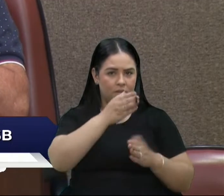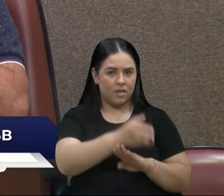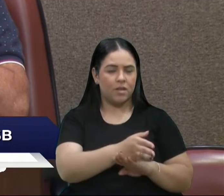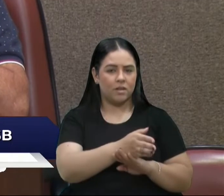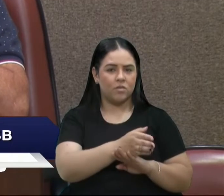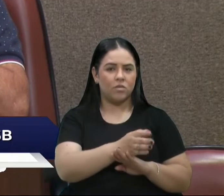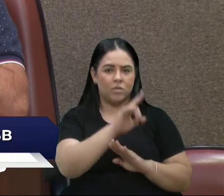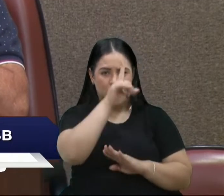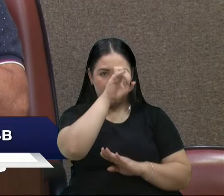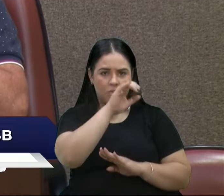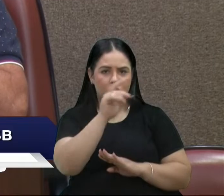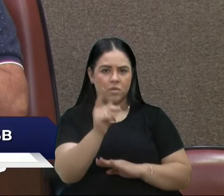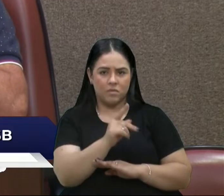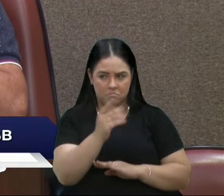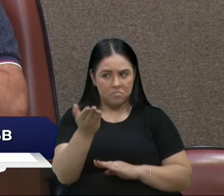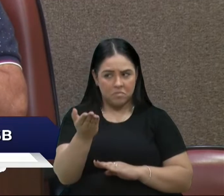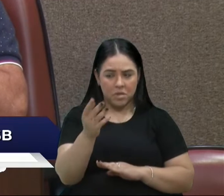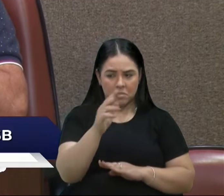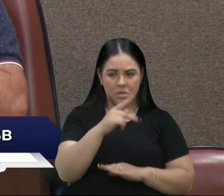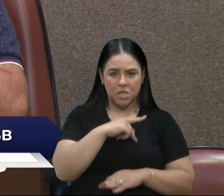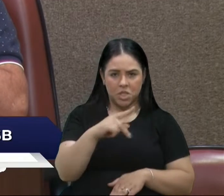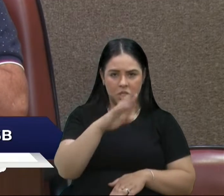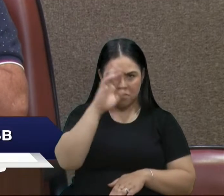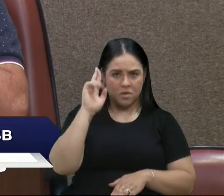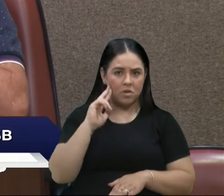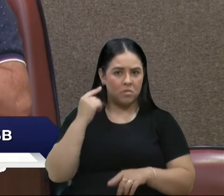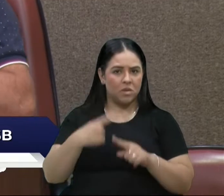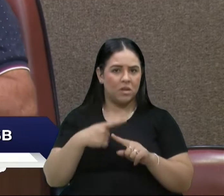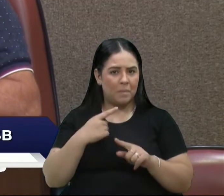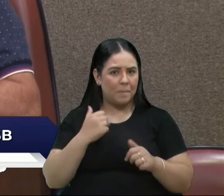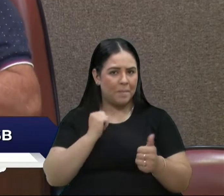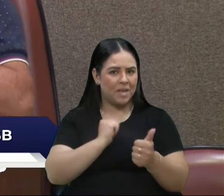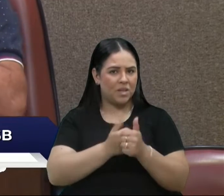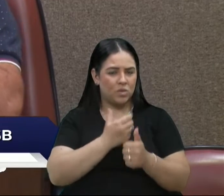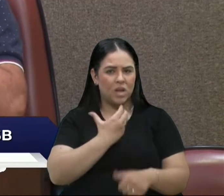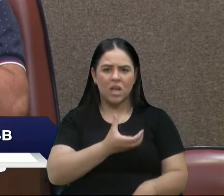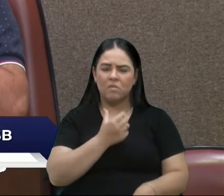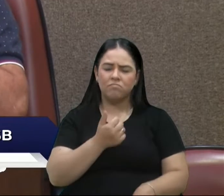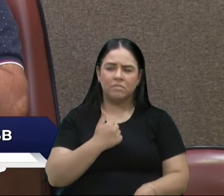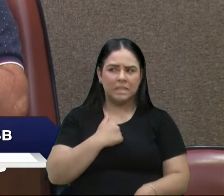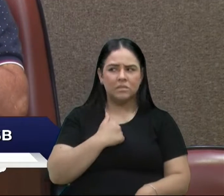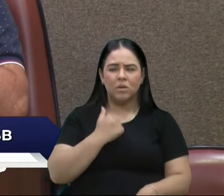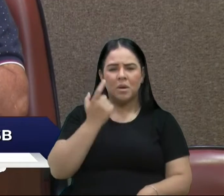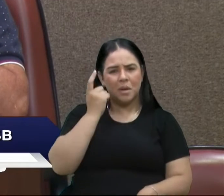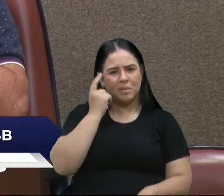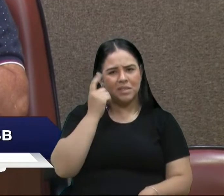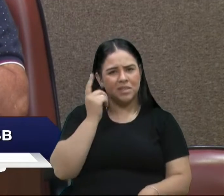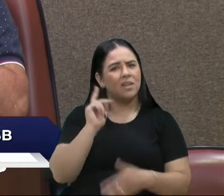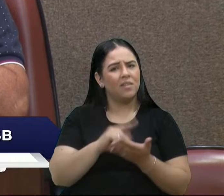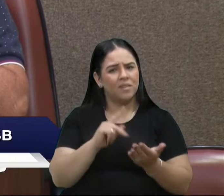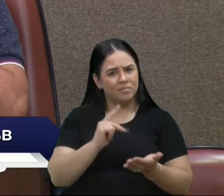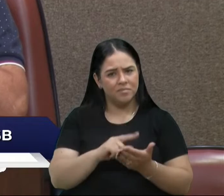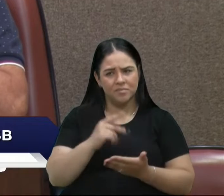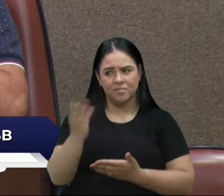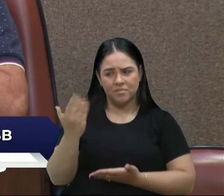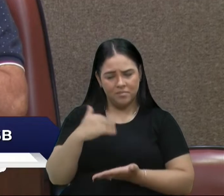Sugiro, viu, presidente Rafael? Até porque vem Natal aí. Aliás, eu estava pensando,